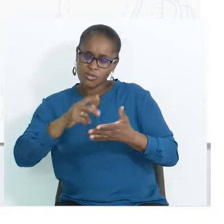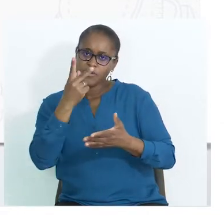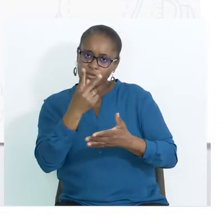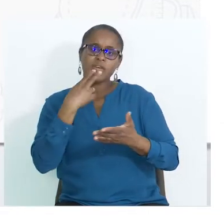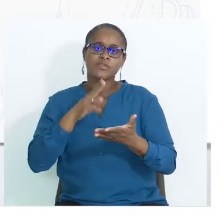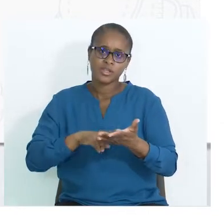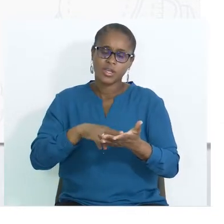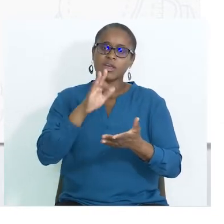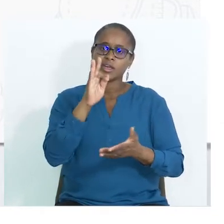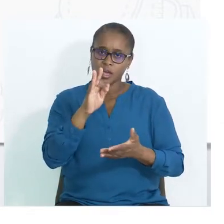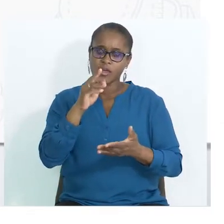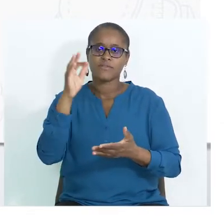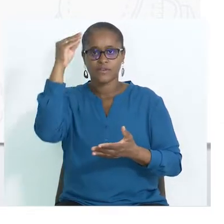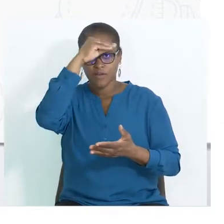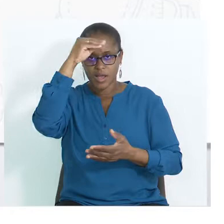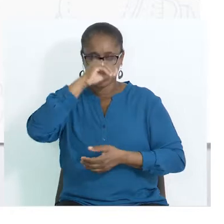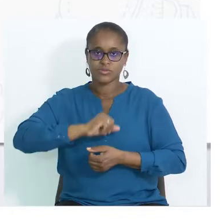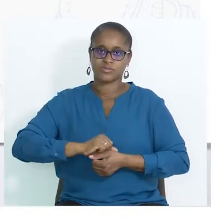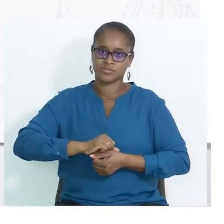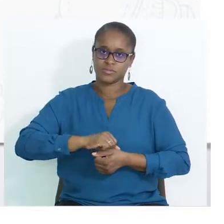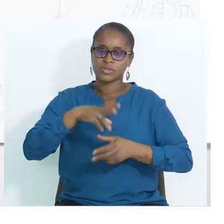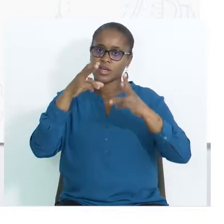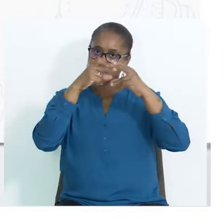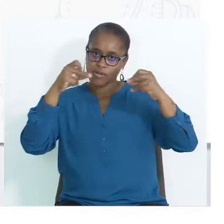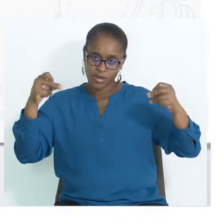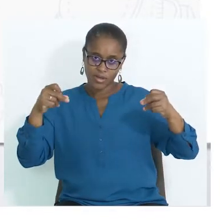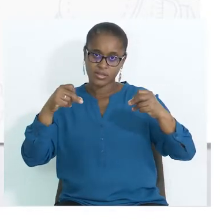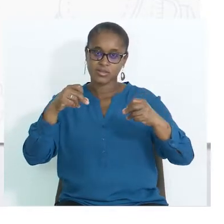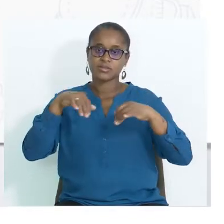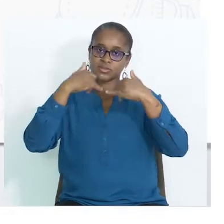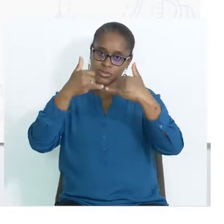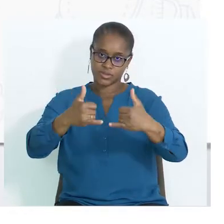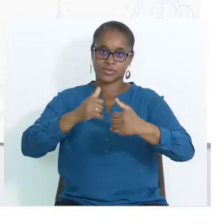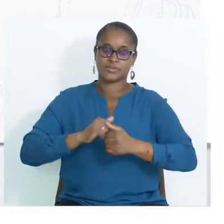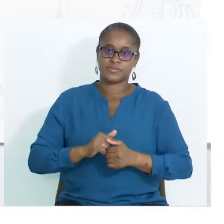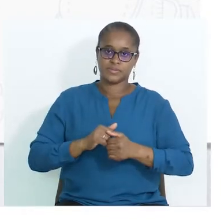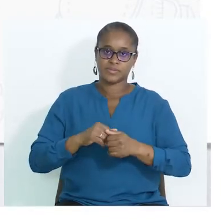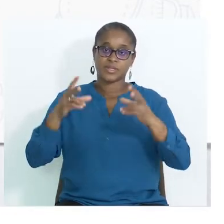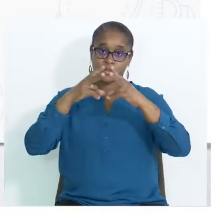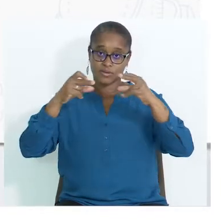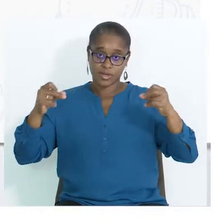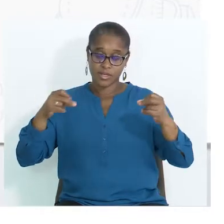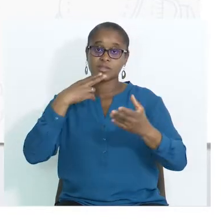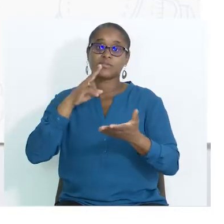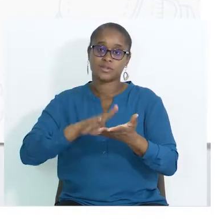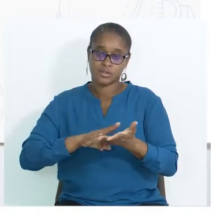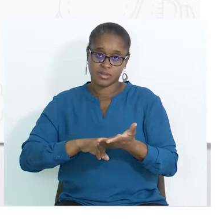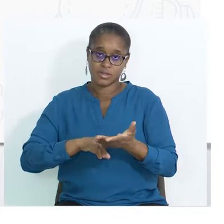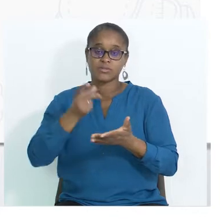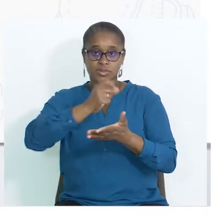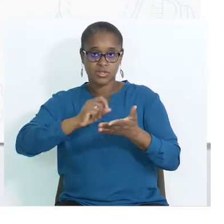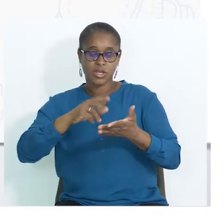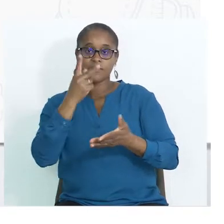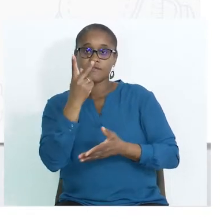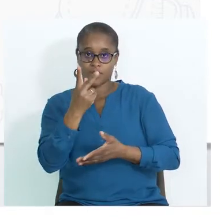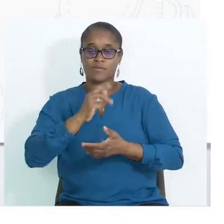verdadeira e f se faça nas afirmações seguintes as afirmações verdadeiras